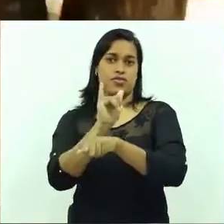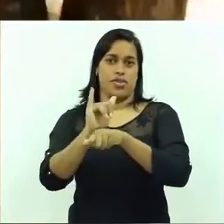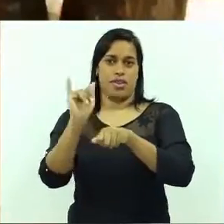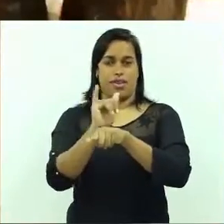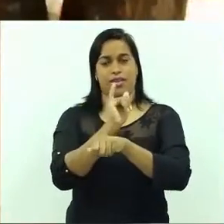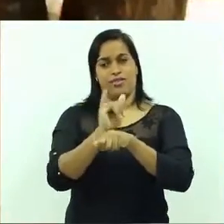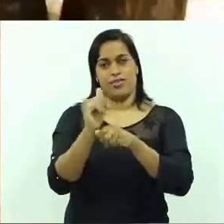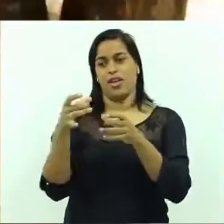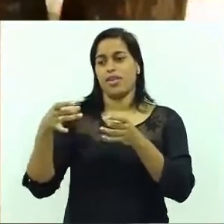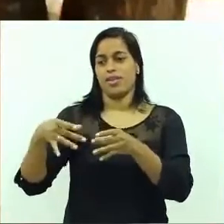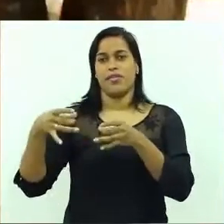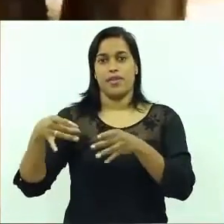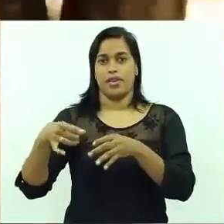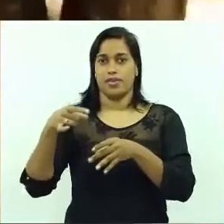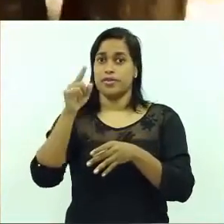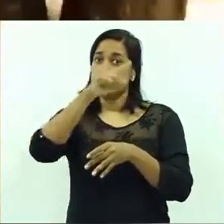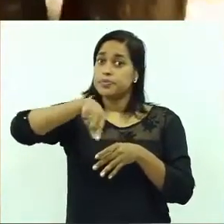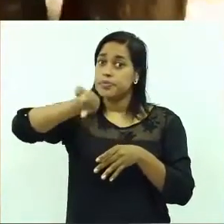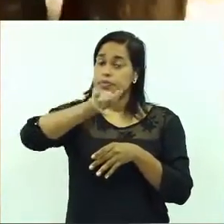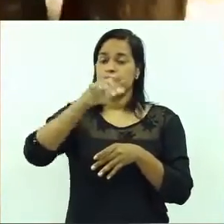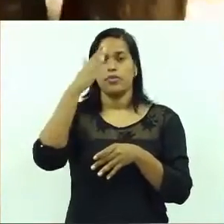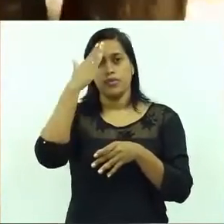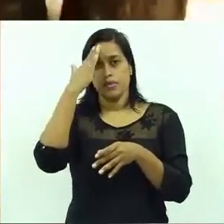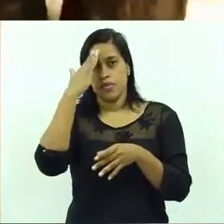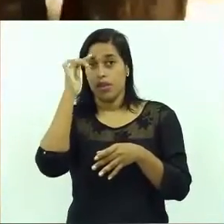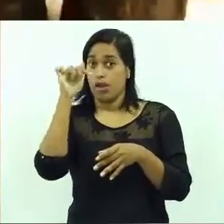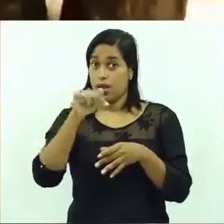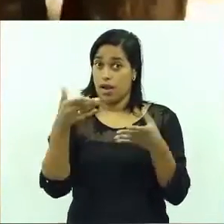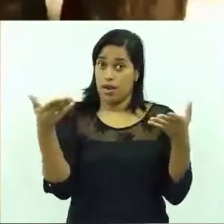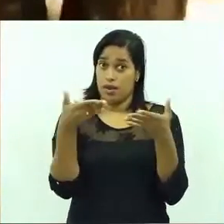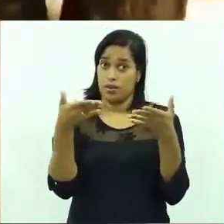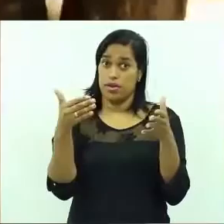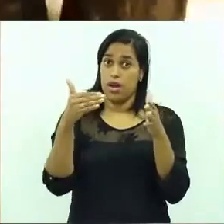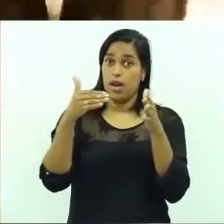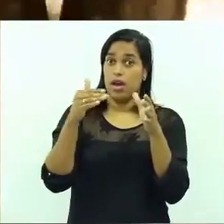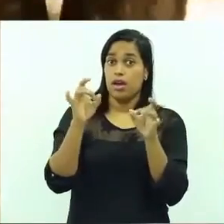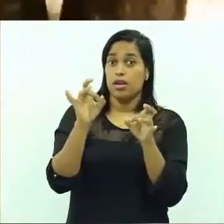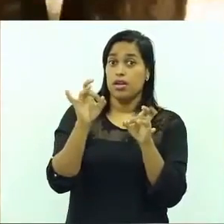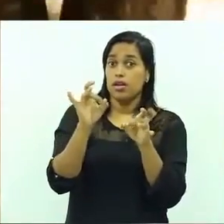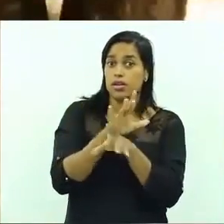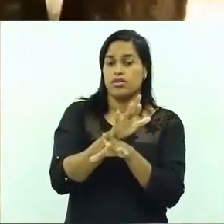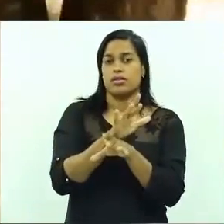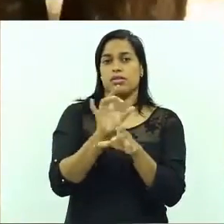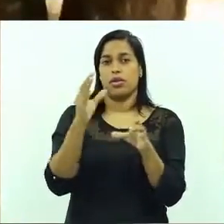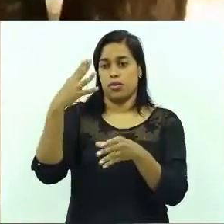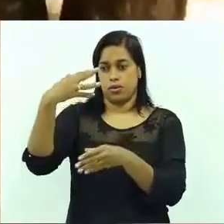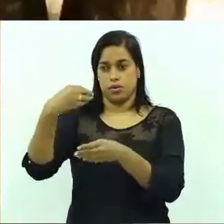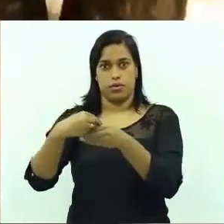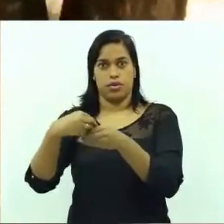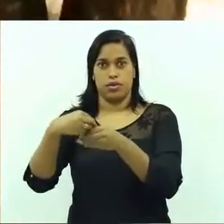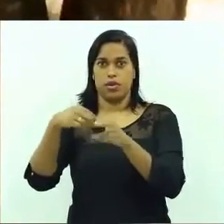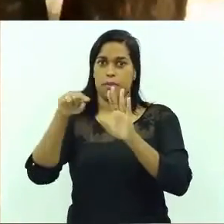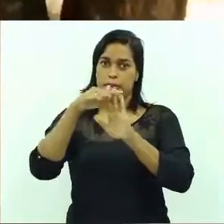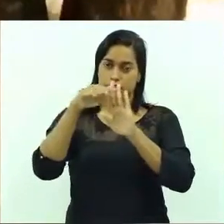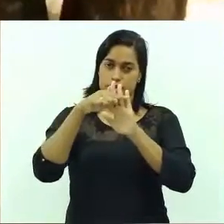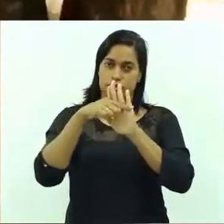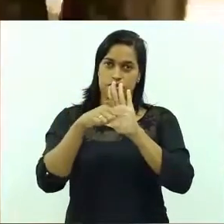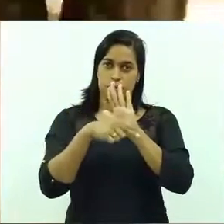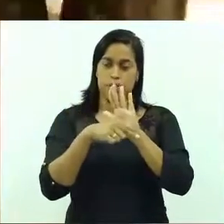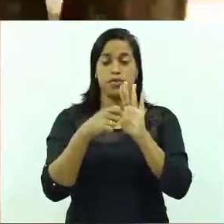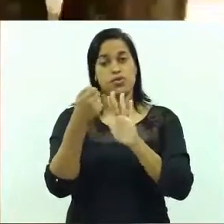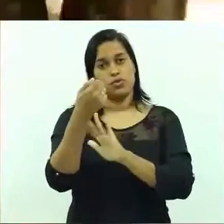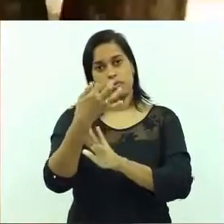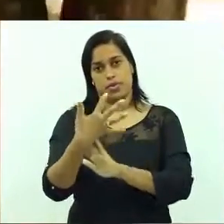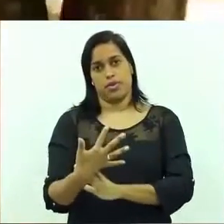de venda. Eu queria abrir um parênteses para vocês, nesse momento, antes de terminar esse resumo de planejamento mercadológico, e dizer